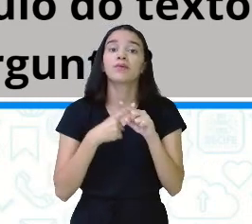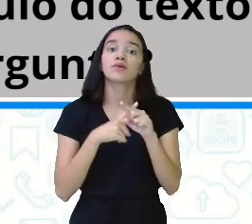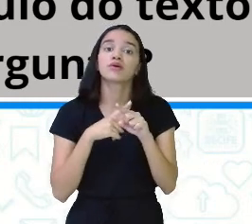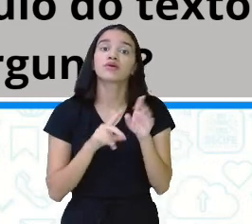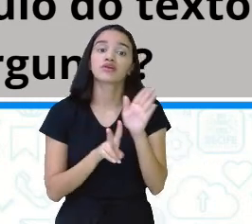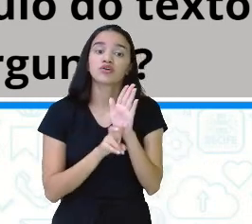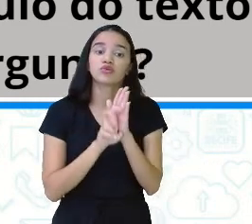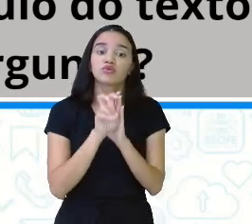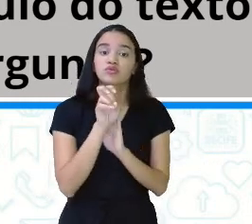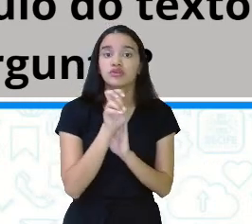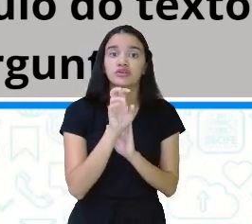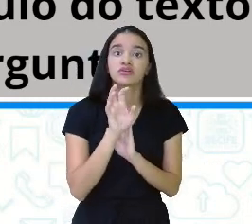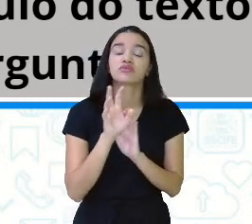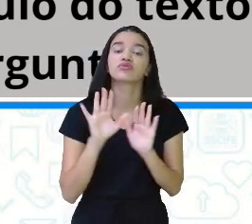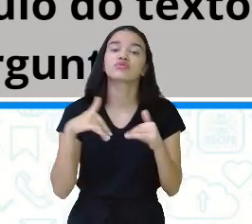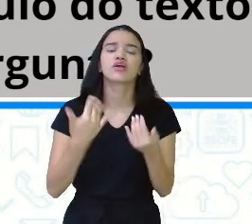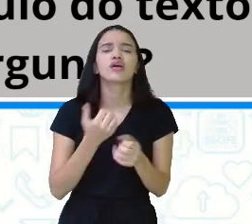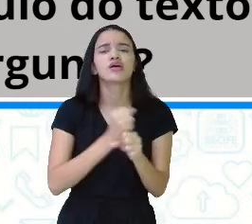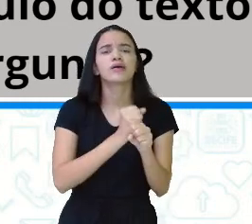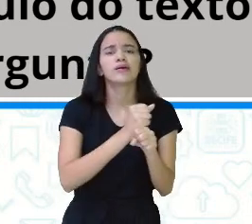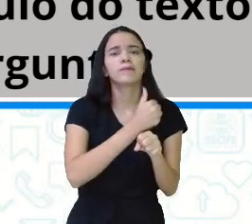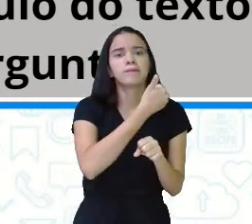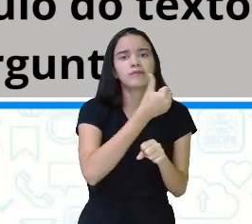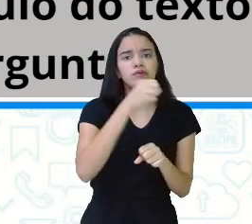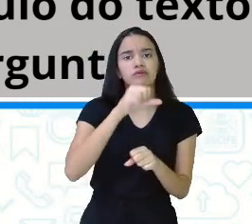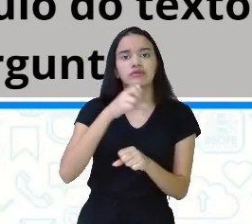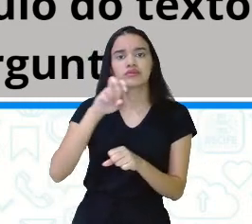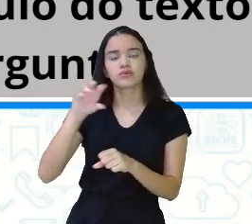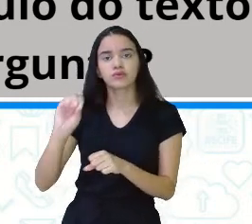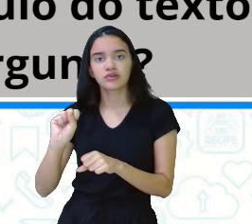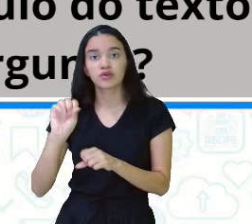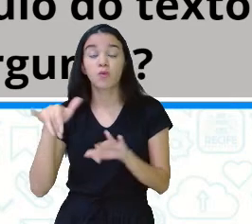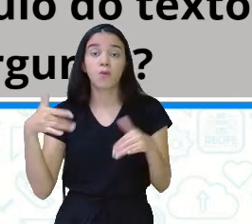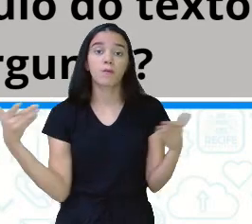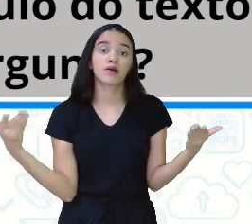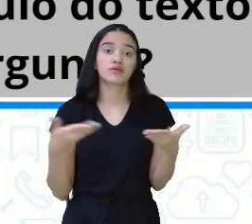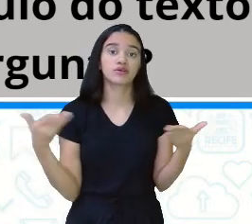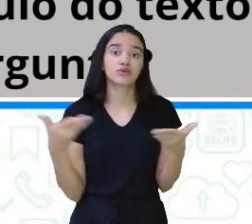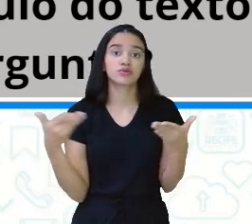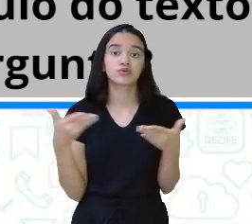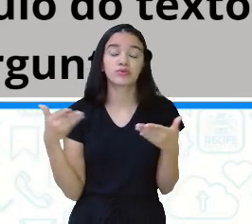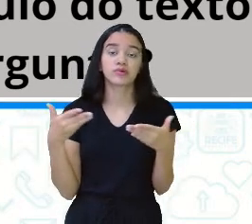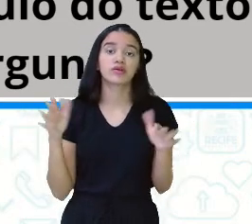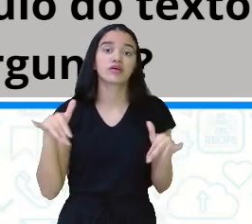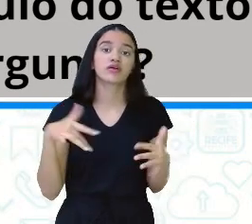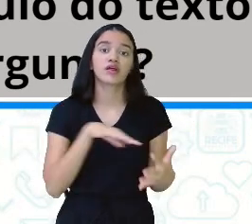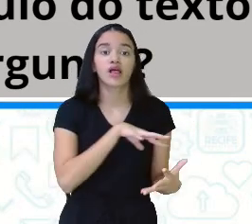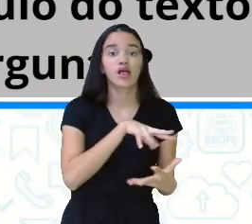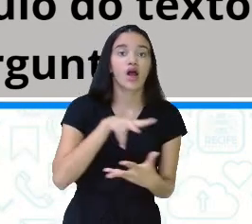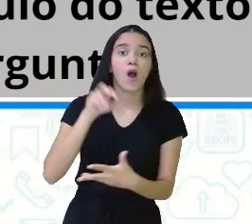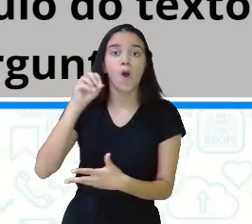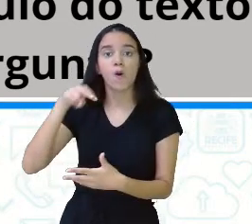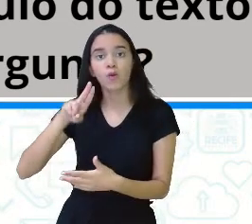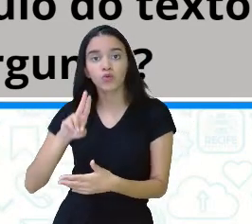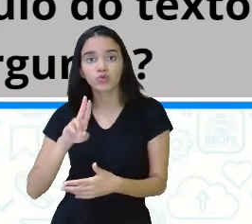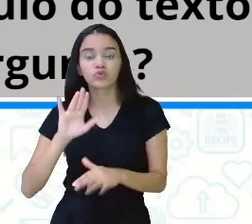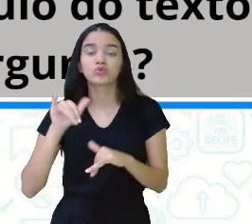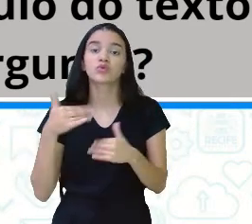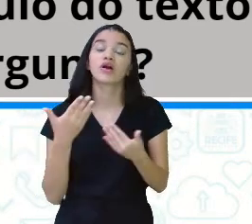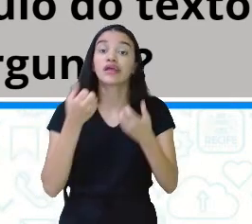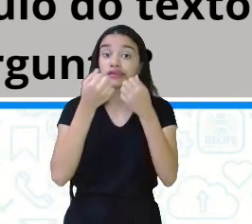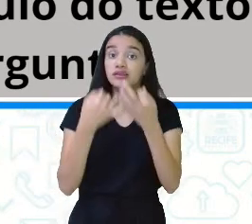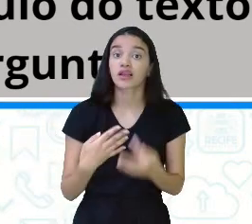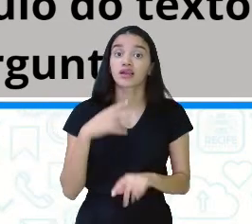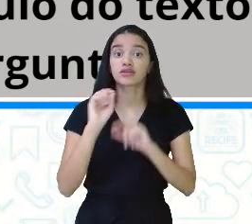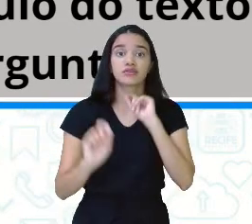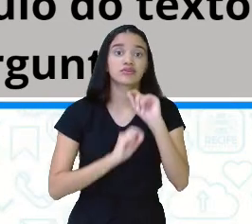primeira vez nesse animal em 1958. No entanto, atualmente, segundo a Organização Mundial de Saúde, ela